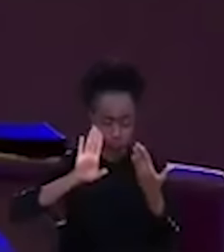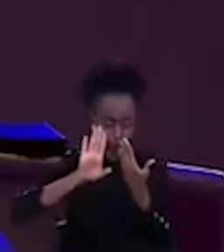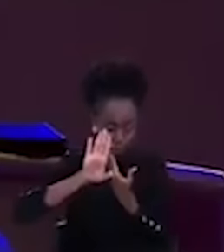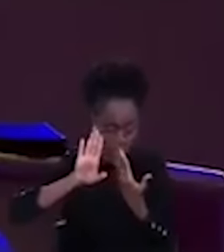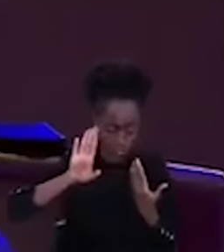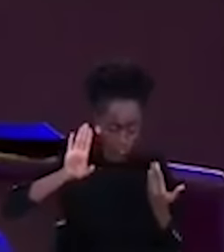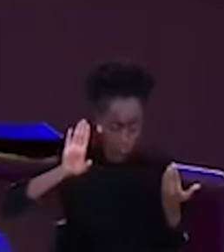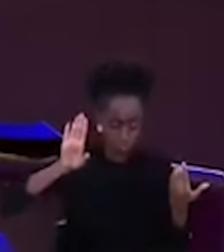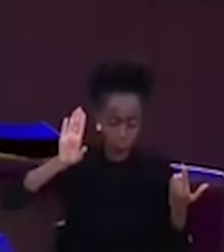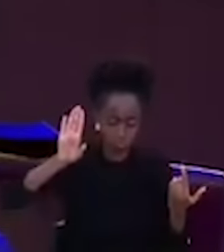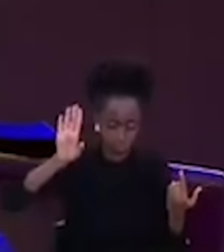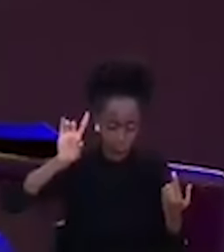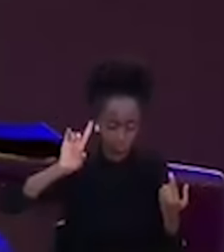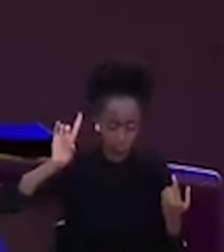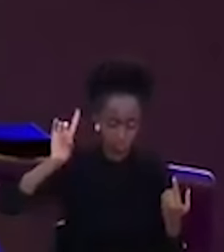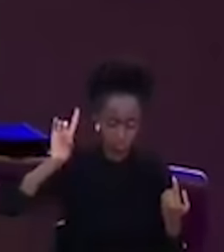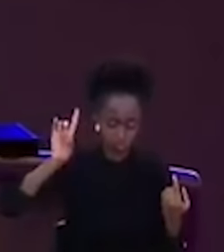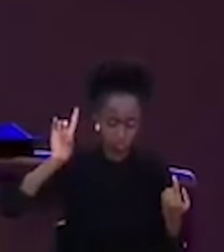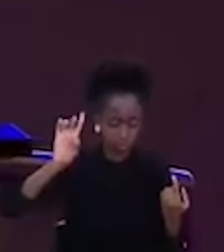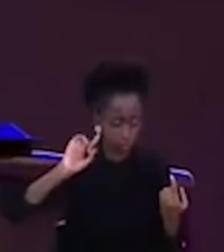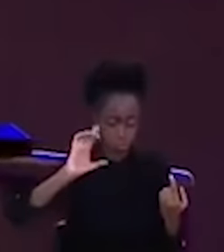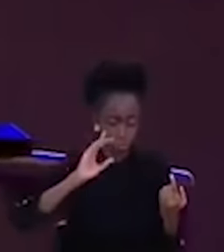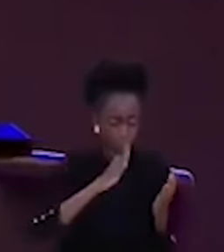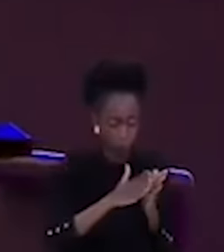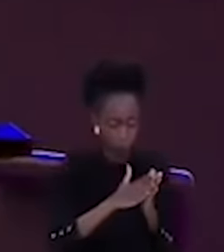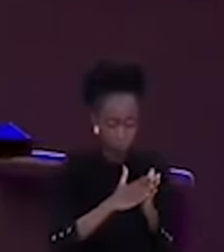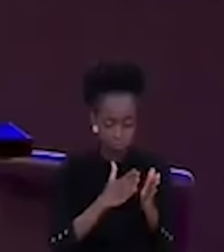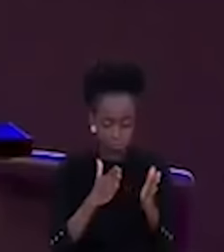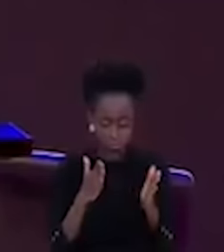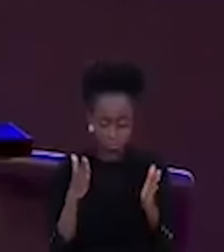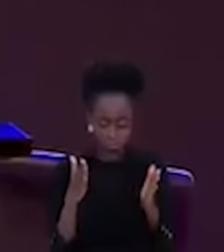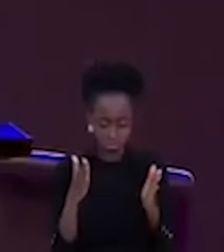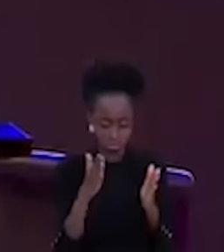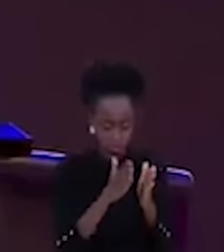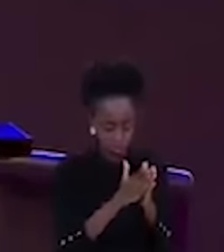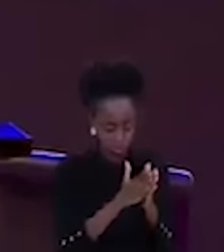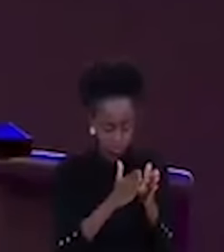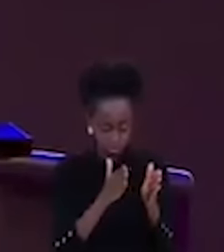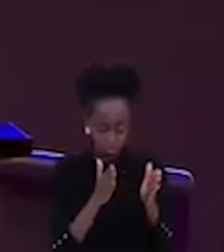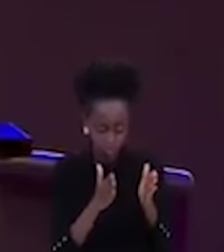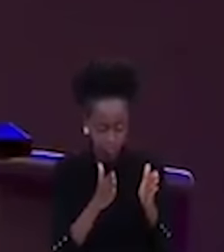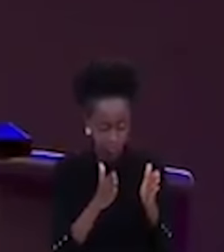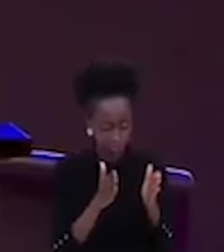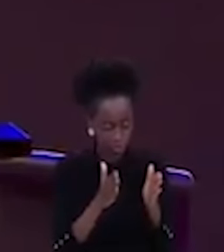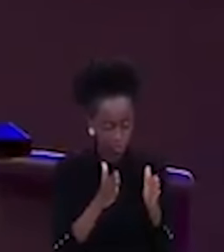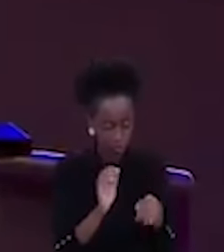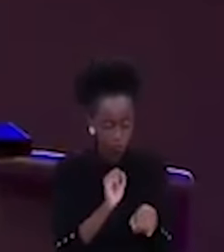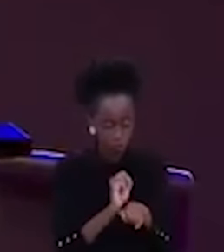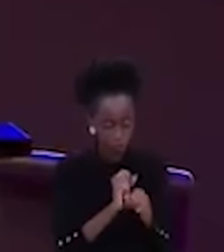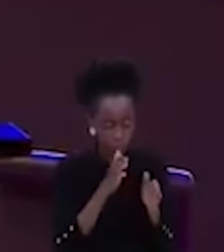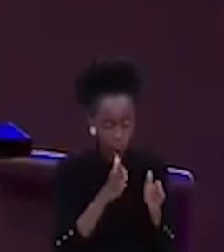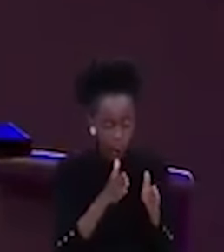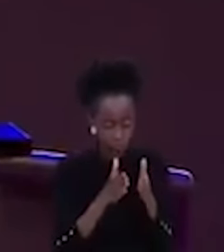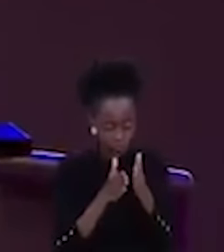mas foi por um momento, não foi para sempre, mas com